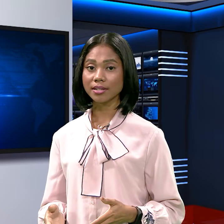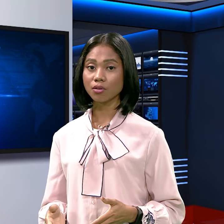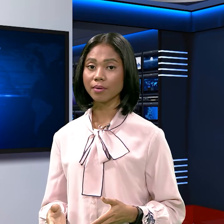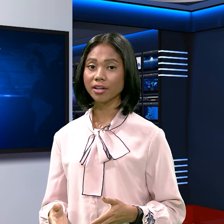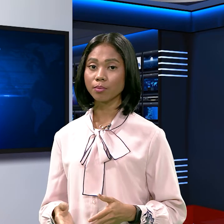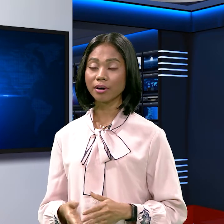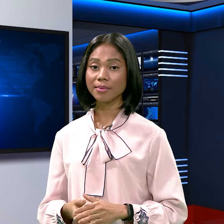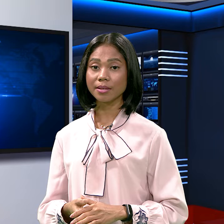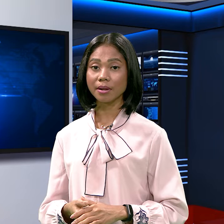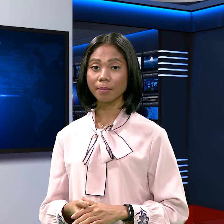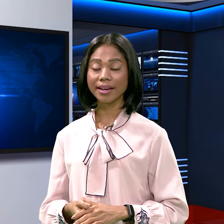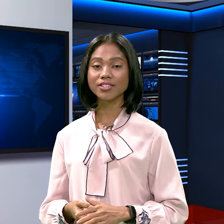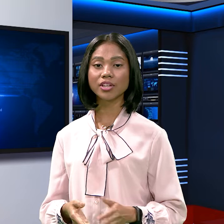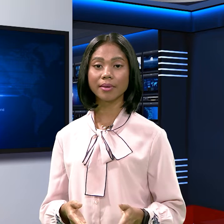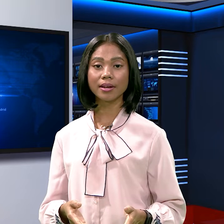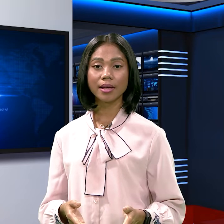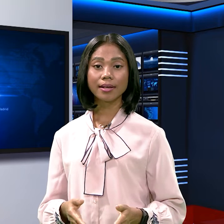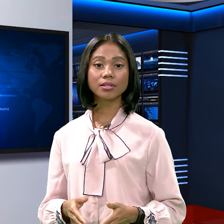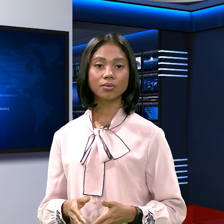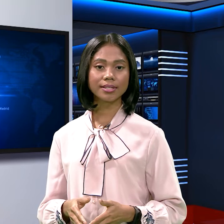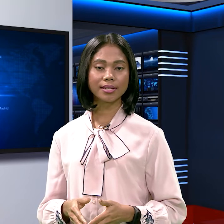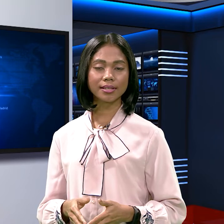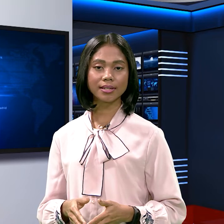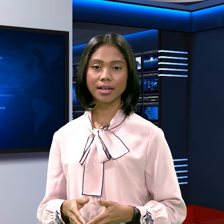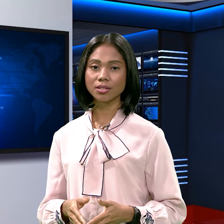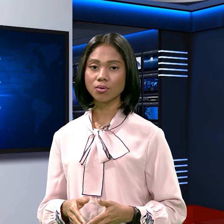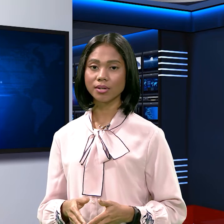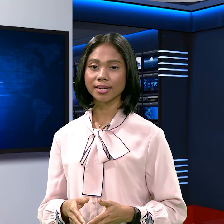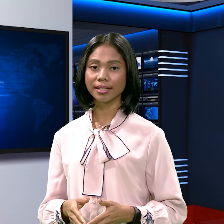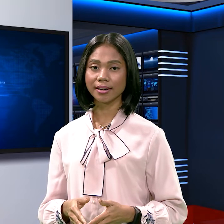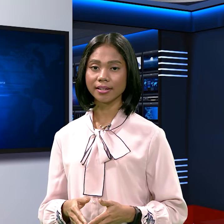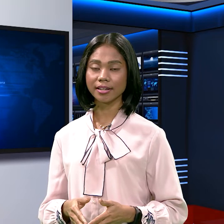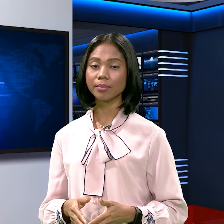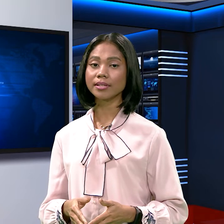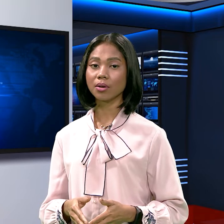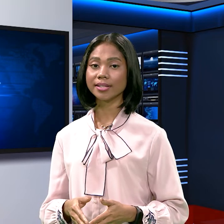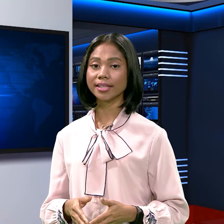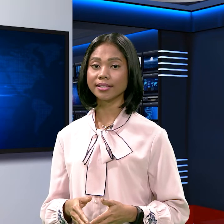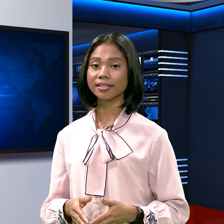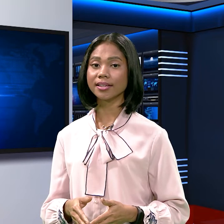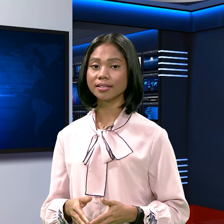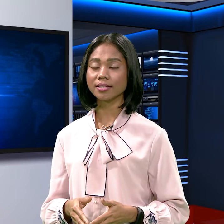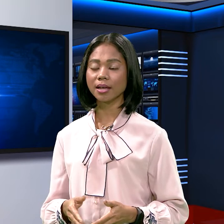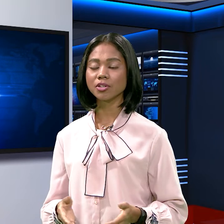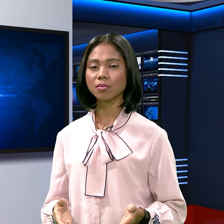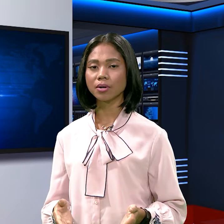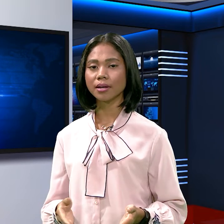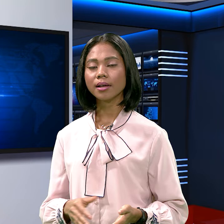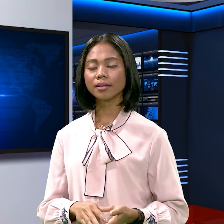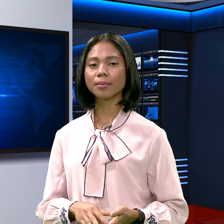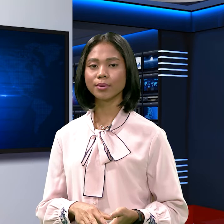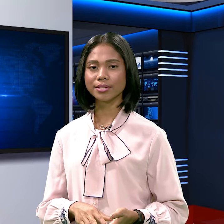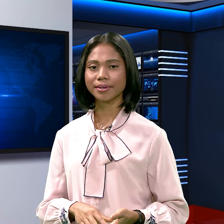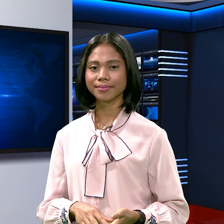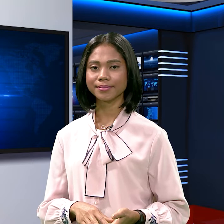são não se esqueçam de acompanhar o programa você pelo pé na gia menos as segundas e quintas a 5 horas da tarde e repetição as terças e sextas a